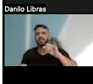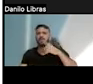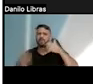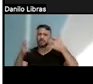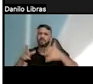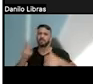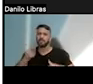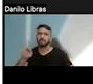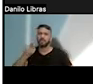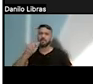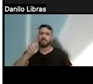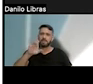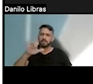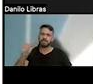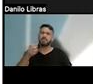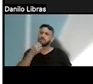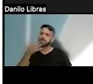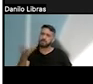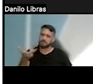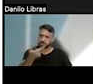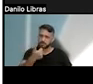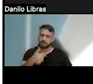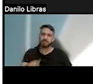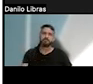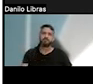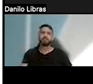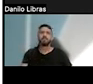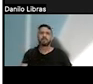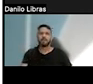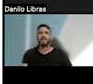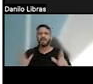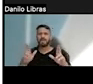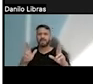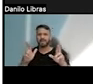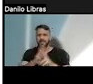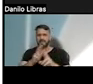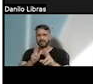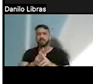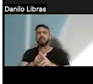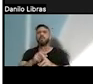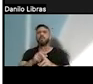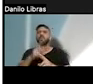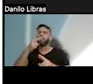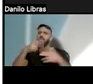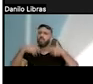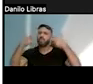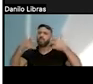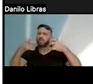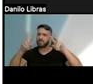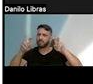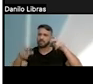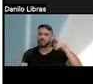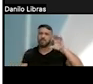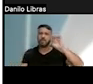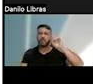professora Patrícia falou, muito boa. É, Em relação àquela corte de vocês, a Hum. corte